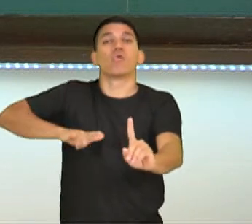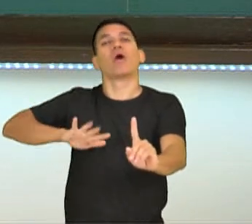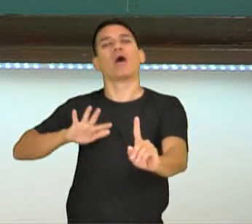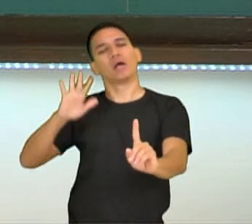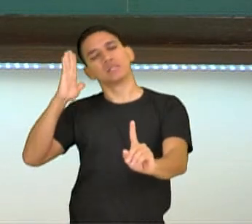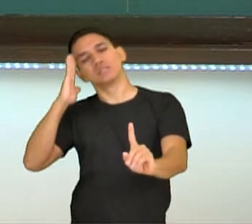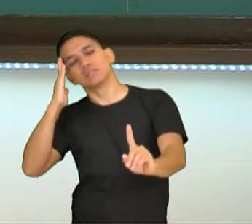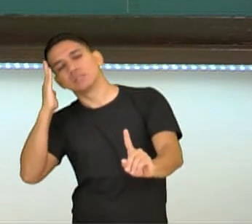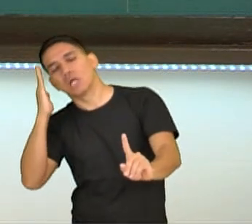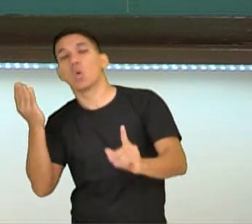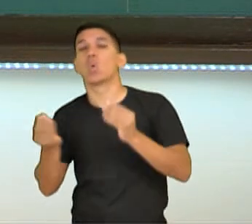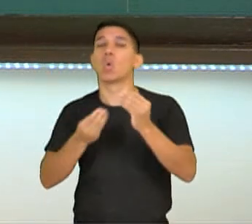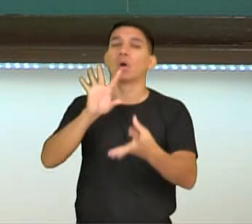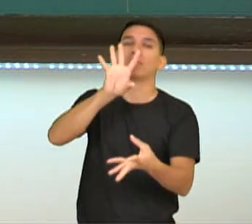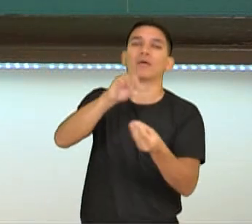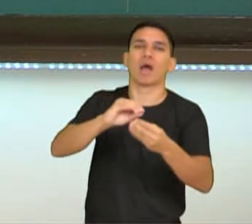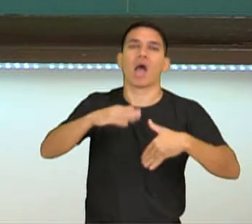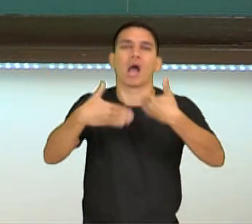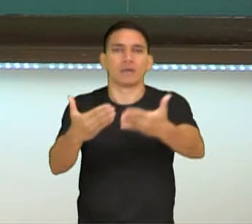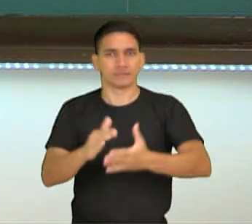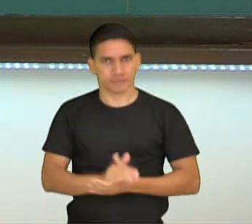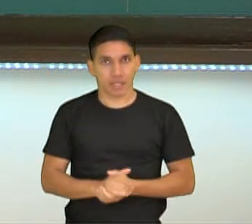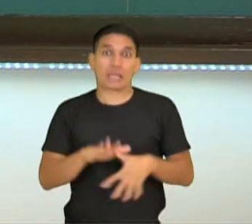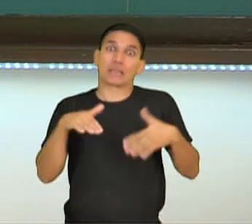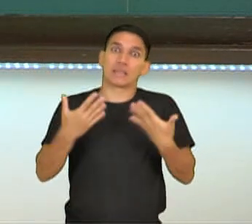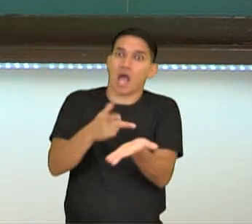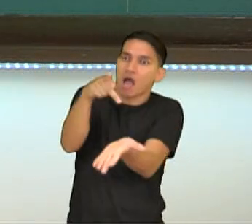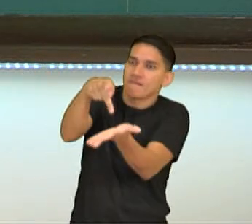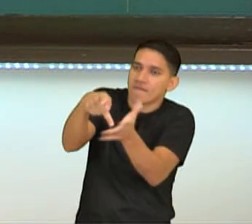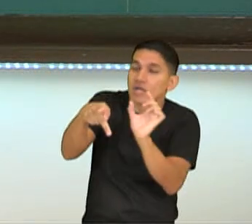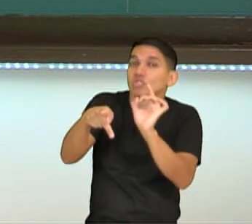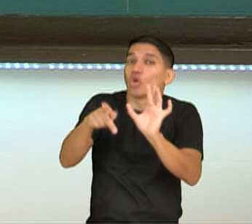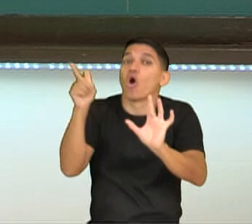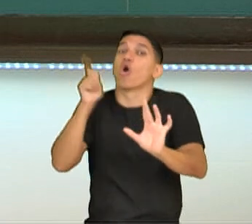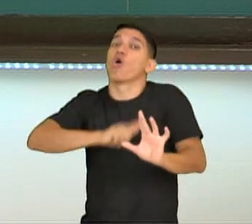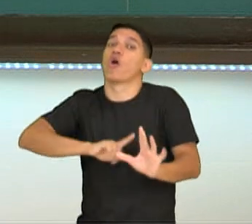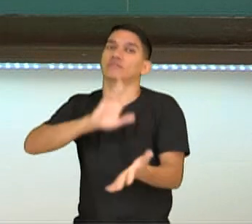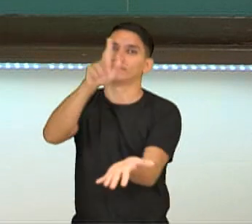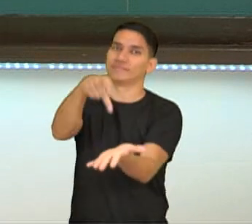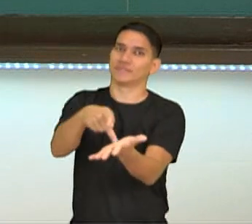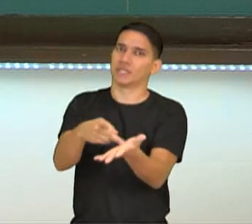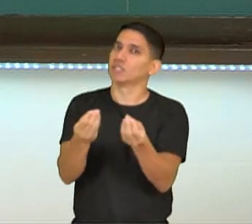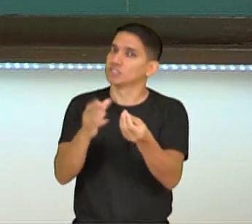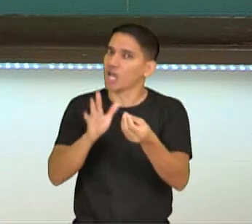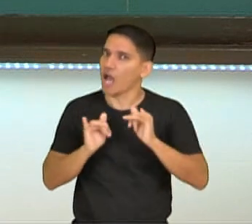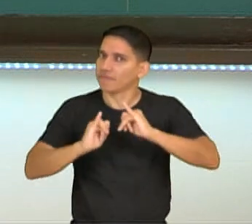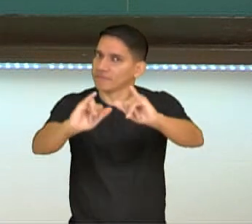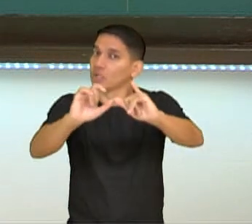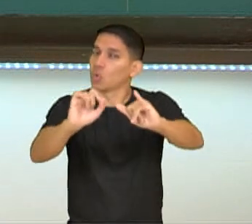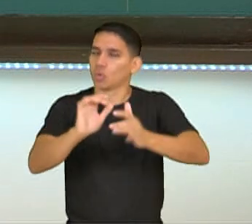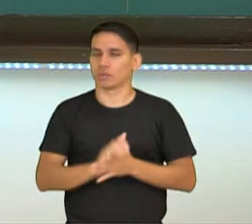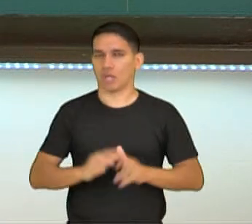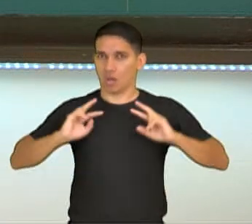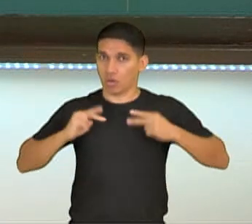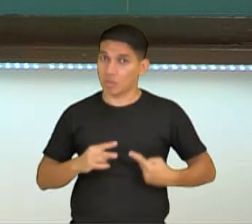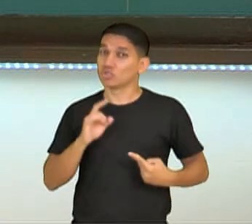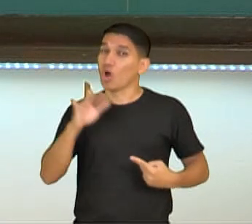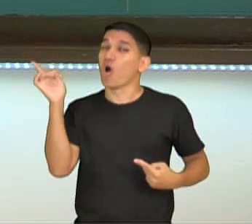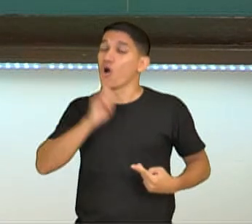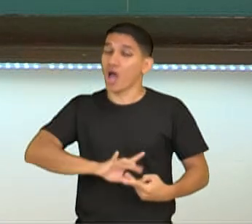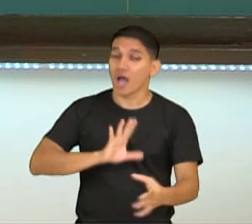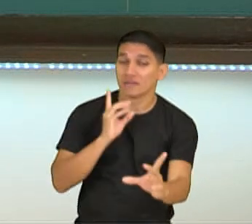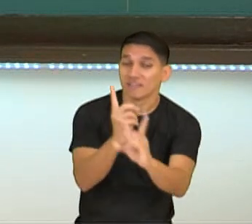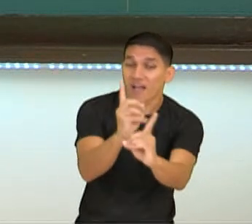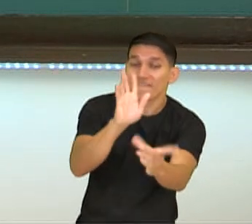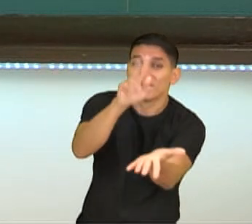dessa aula como isso acontece. Então, a verdade só é possível ao ser humano, já antecipo a vocês, a partir do auxílio